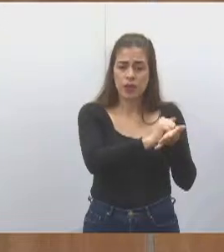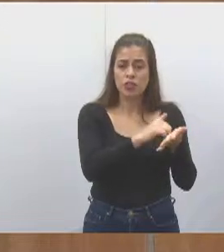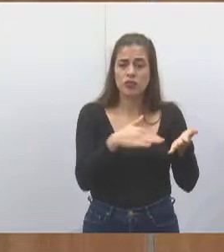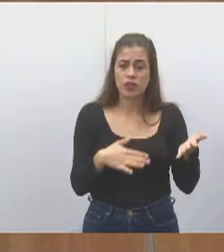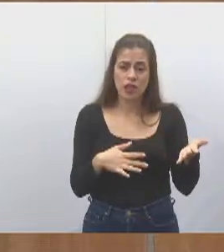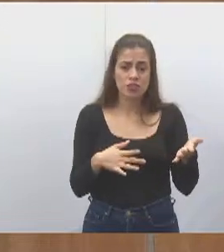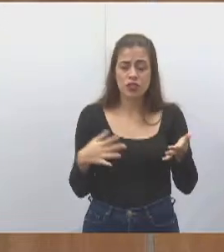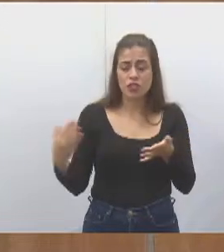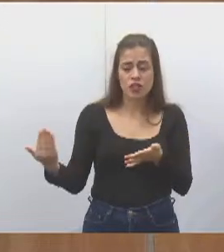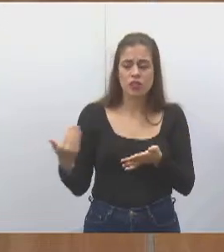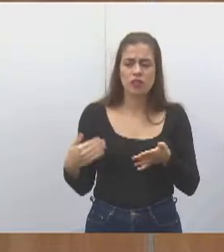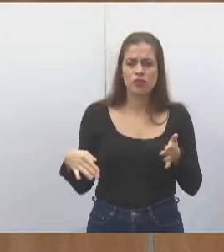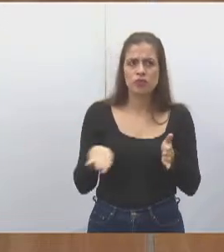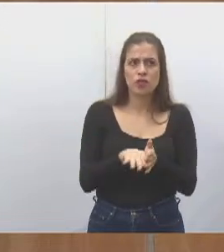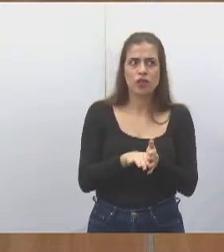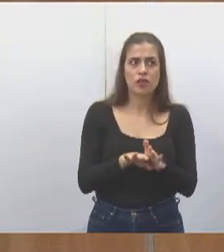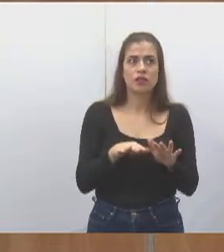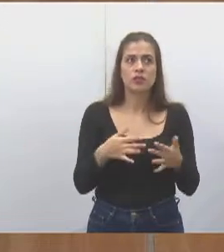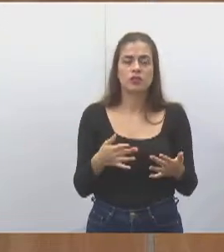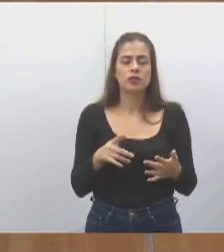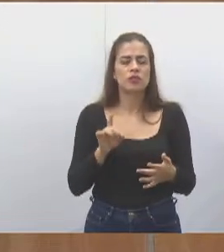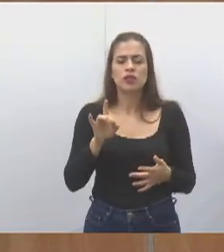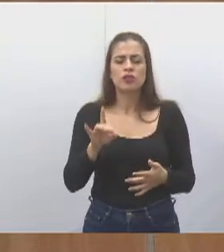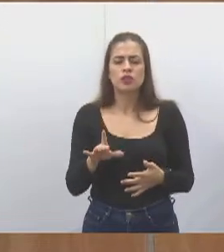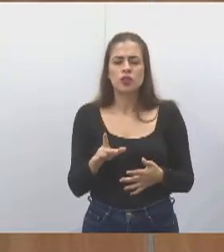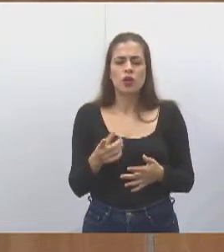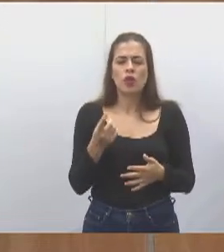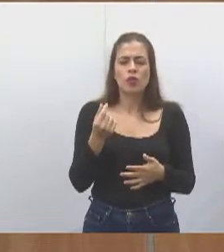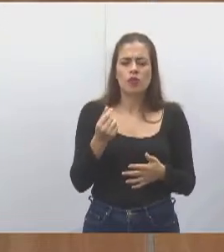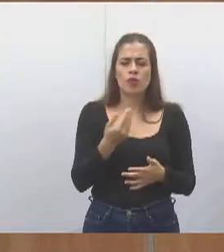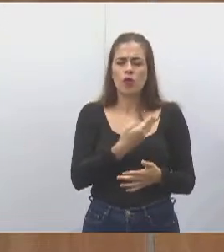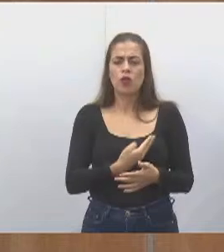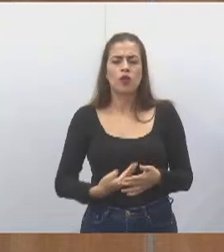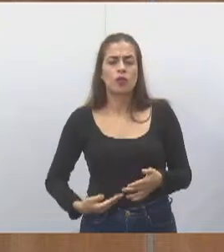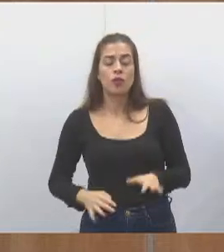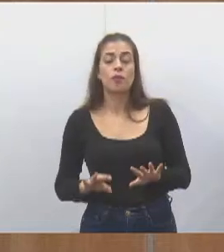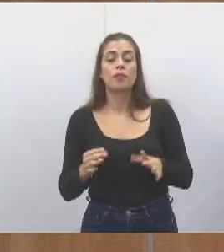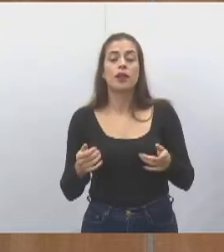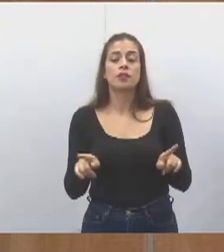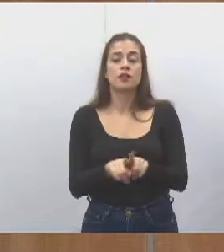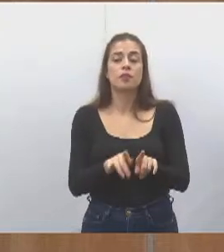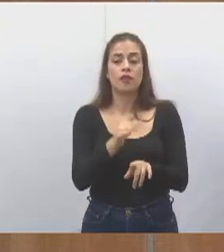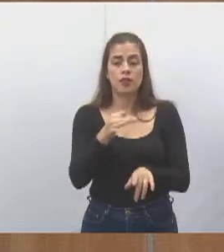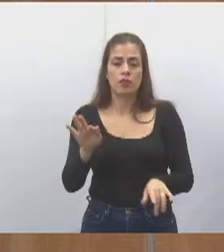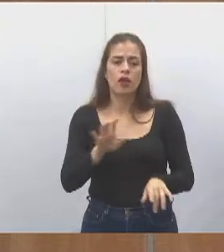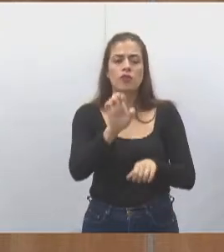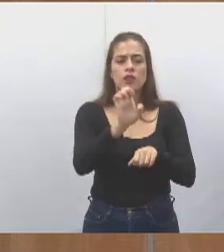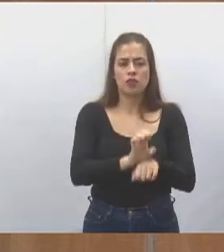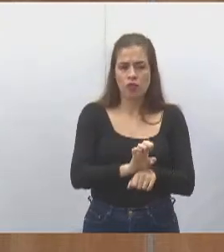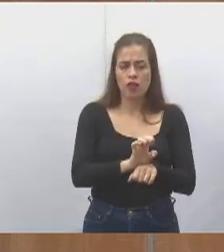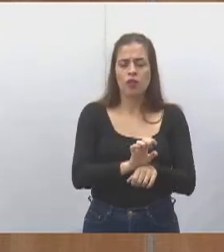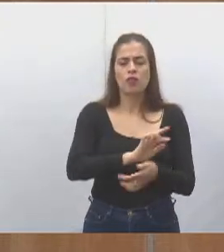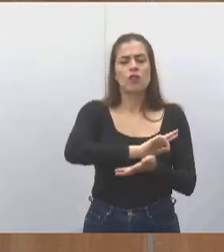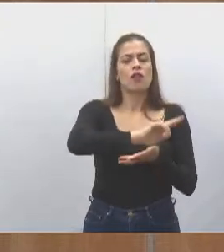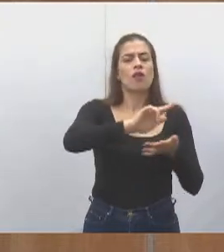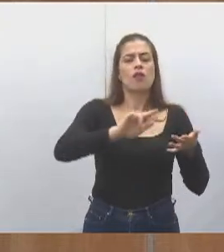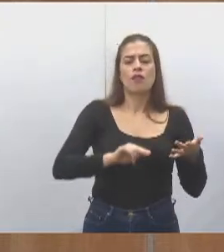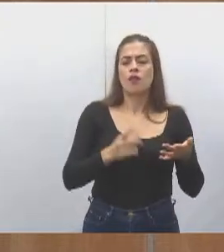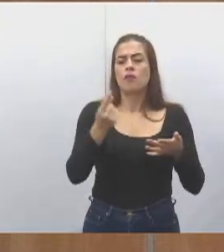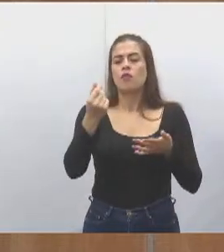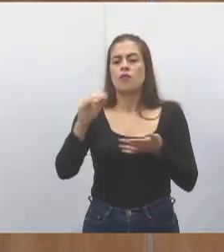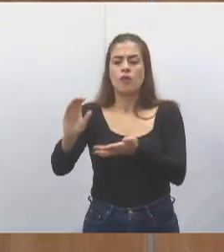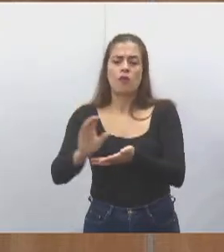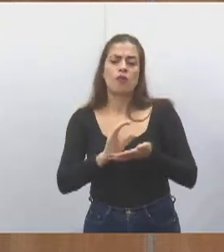vindo. Então, acho que não é só o recurso do Tesouro, mas também recurso federal, recurso estadual de verbas